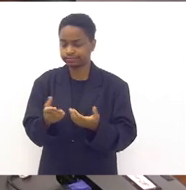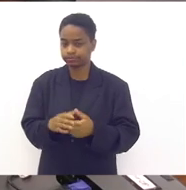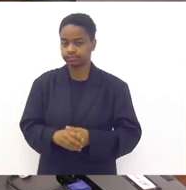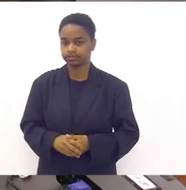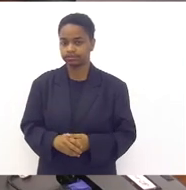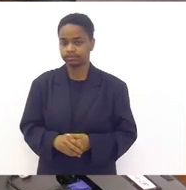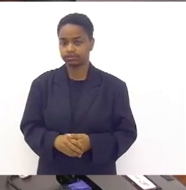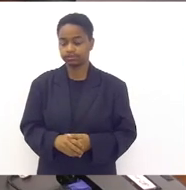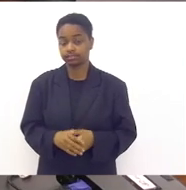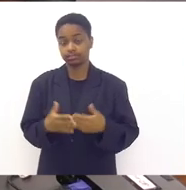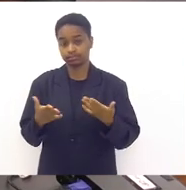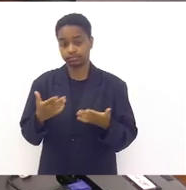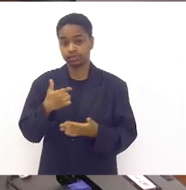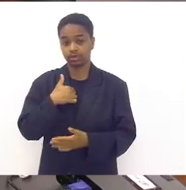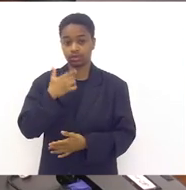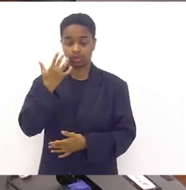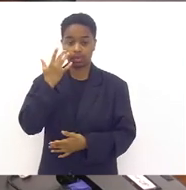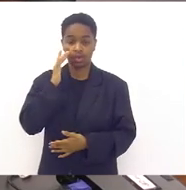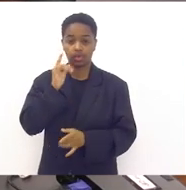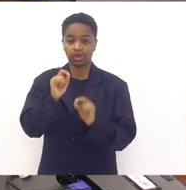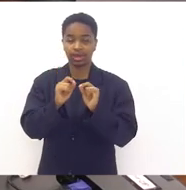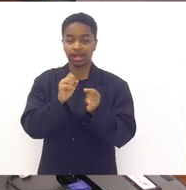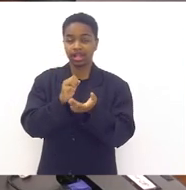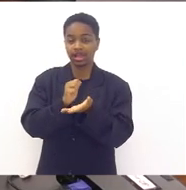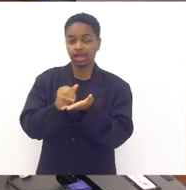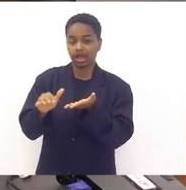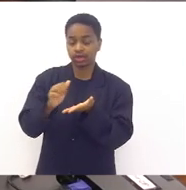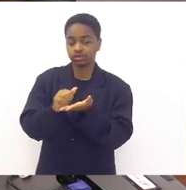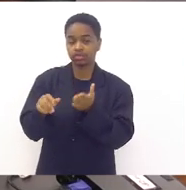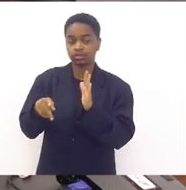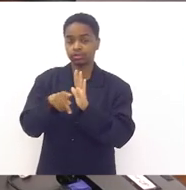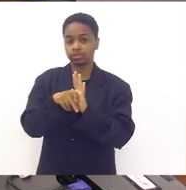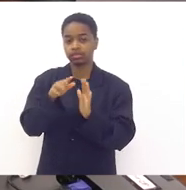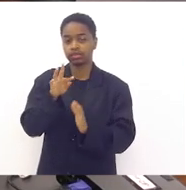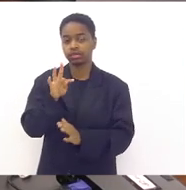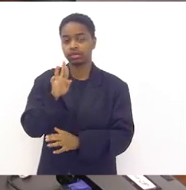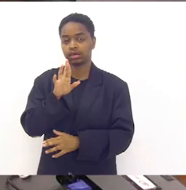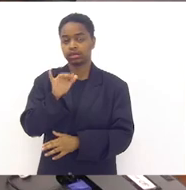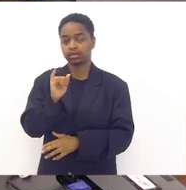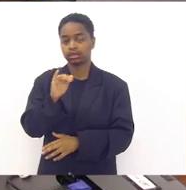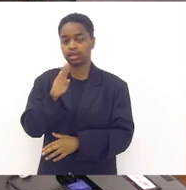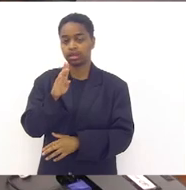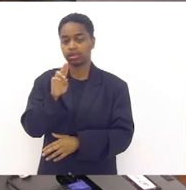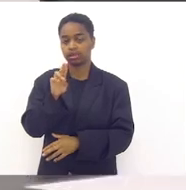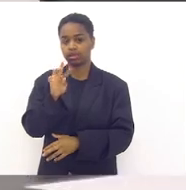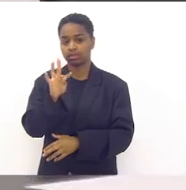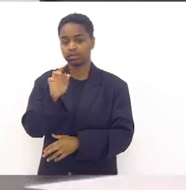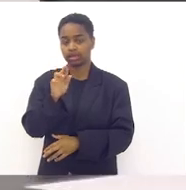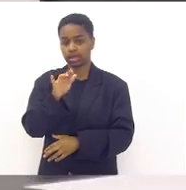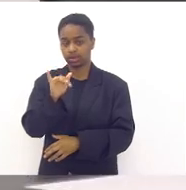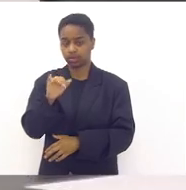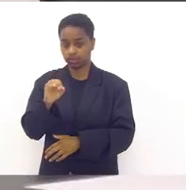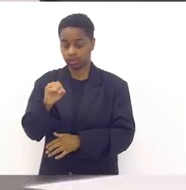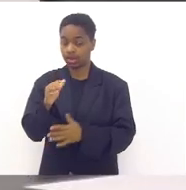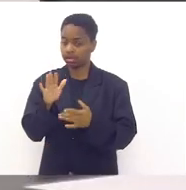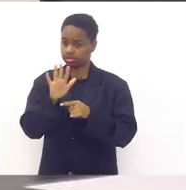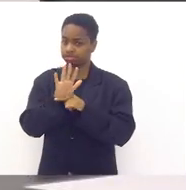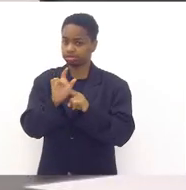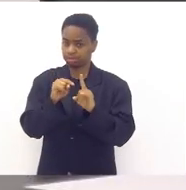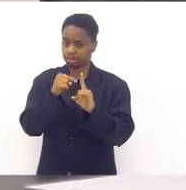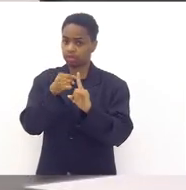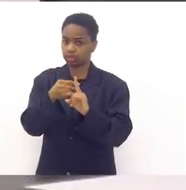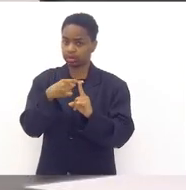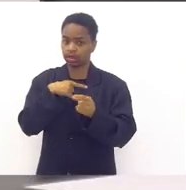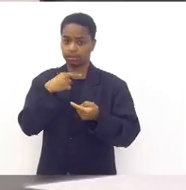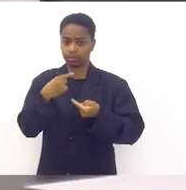acho que isso, né, o famoso gasto tributário. Isso é um gasto tributário que tem impacto, é positivo, o Estado tem a sua